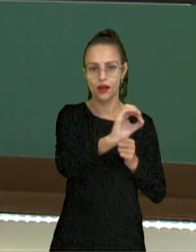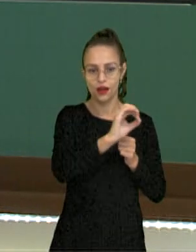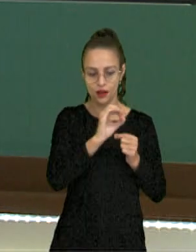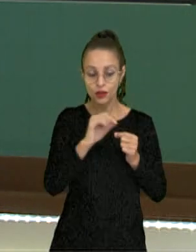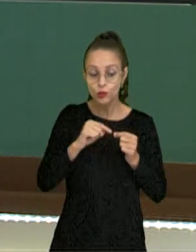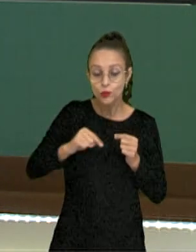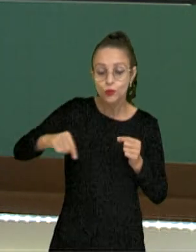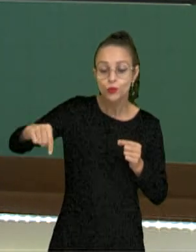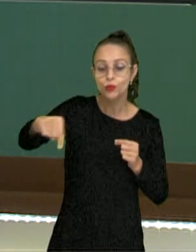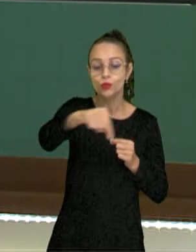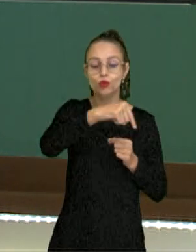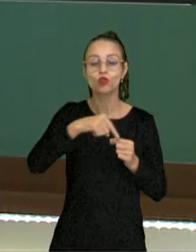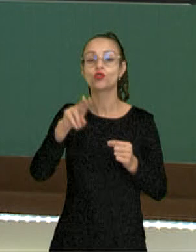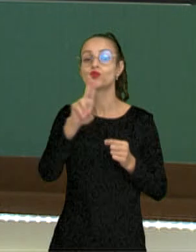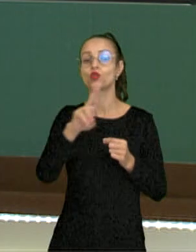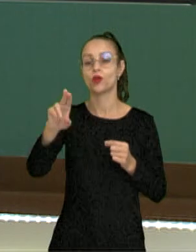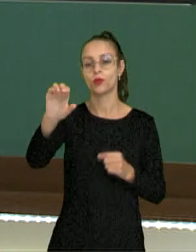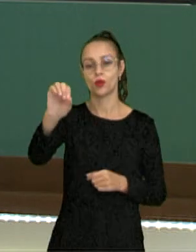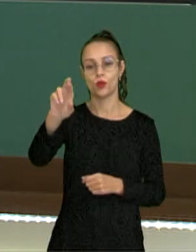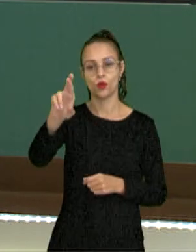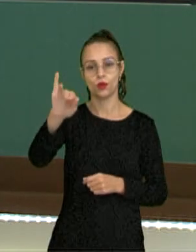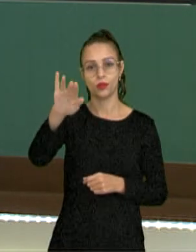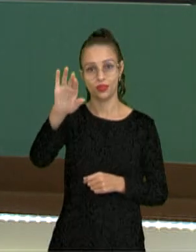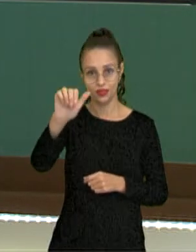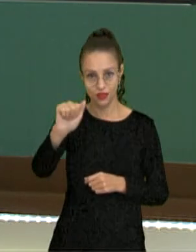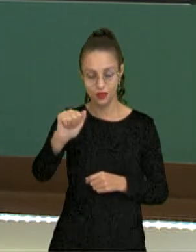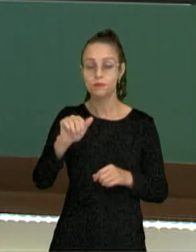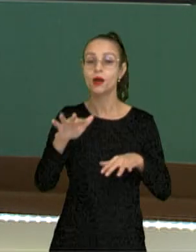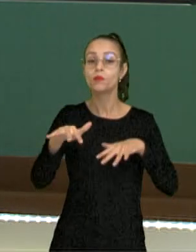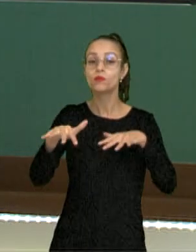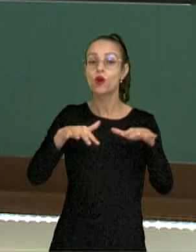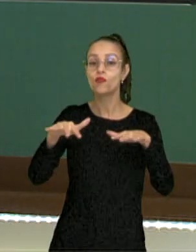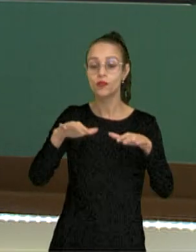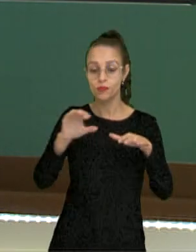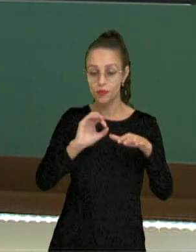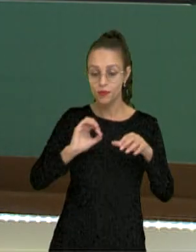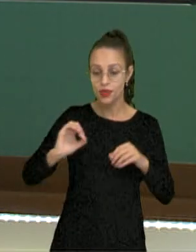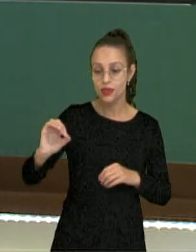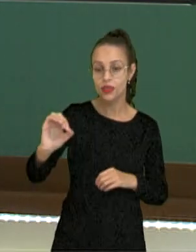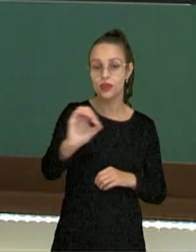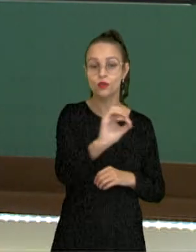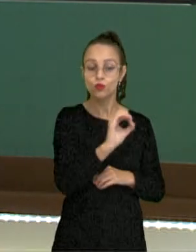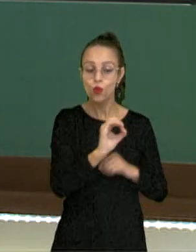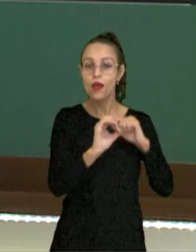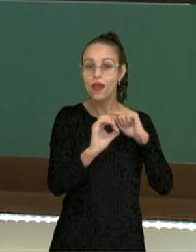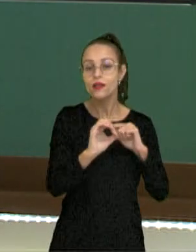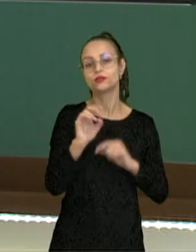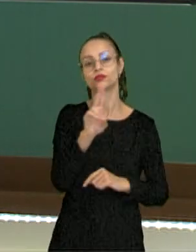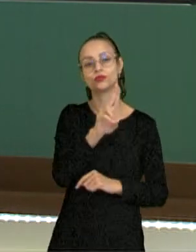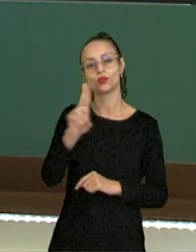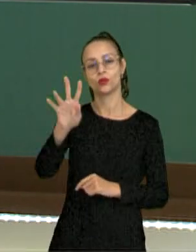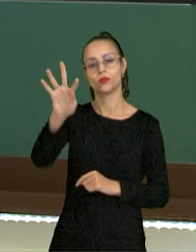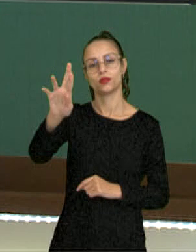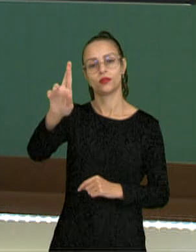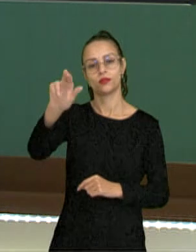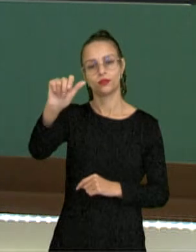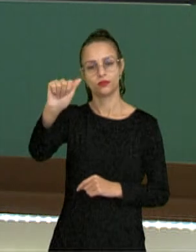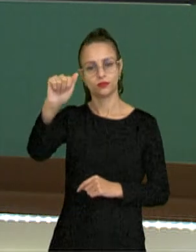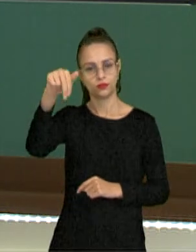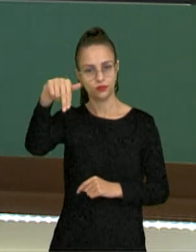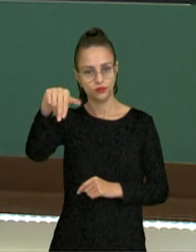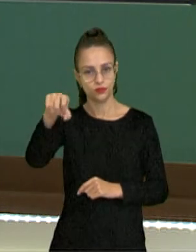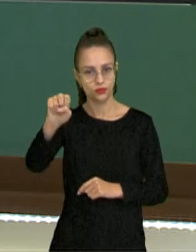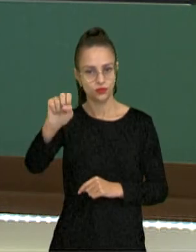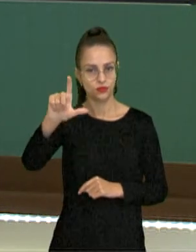assim. E o movimento em si de deslocamento é a translação, certo? Esse movimento ali, a partir dele, nós